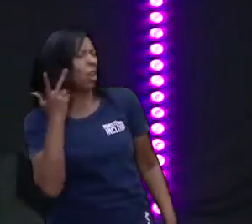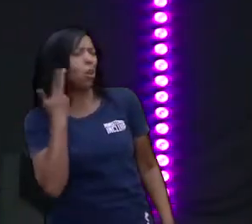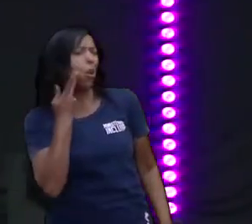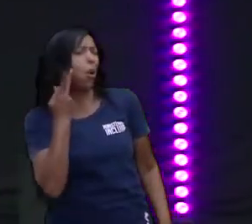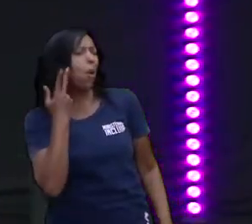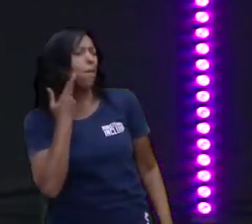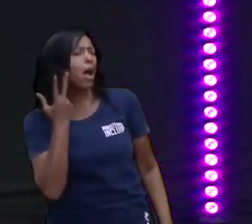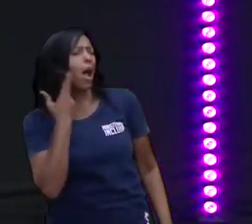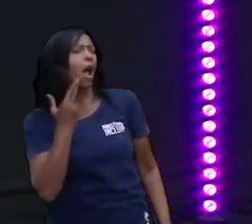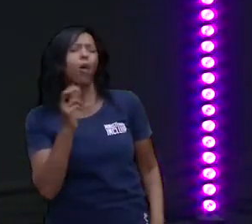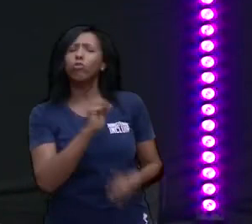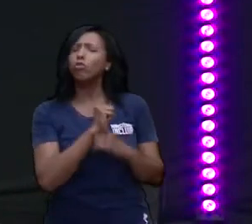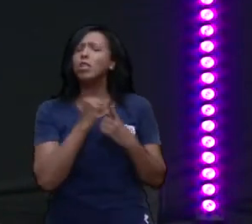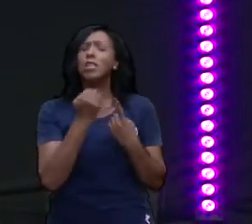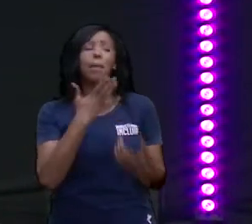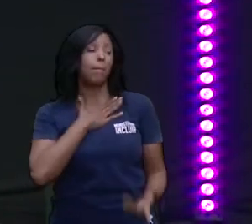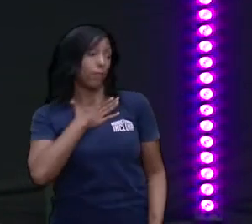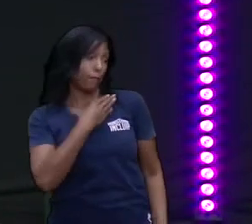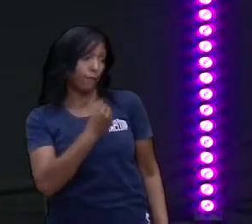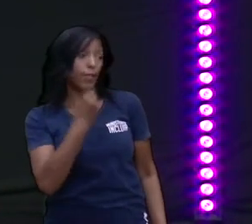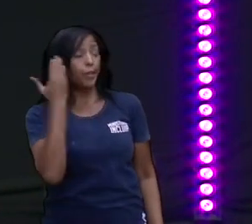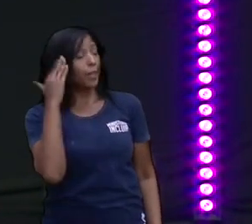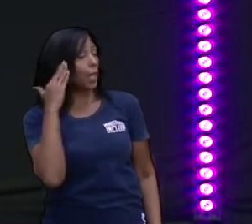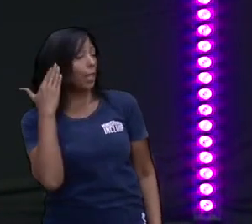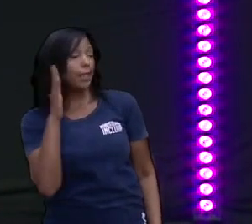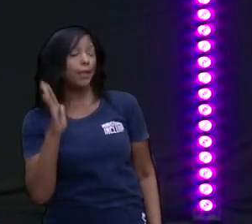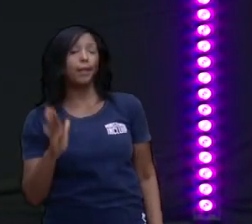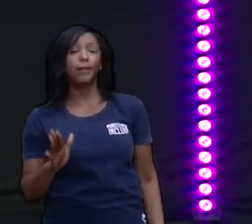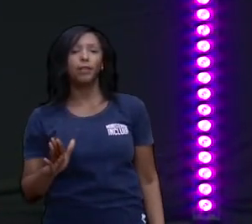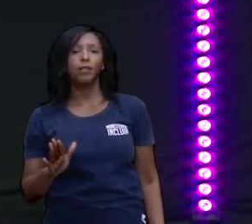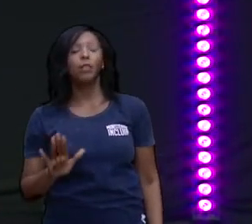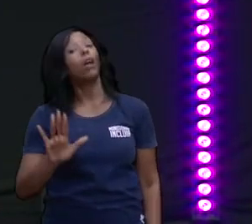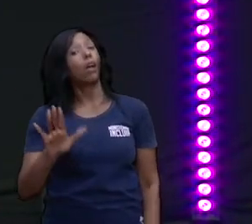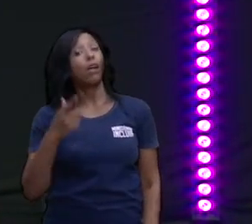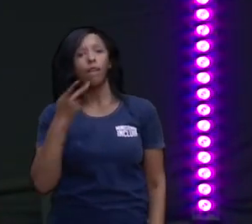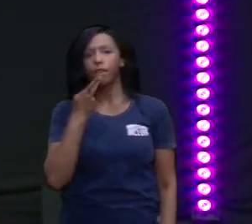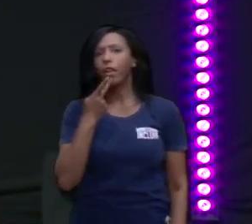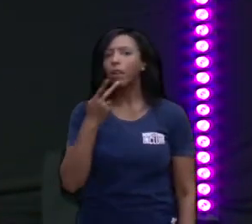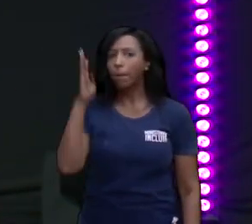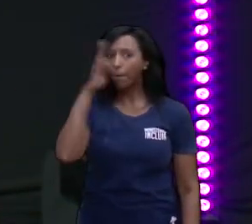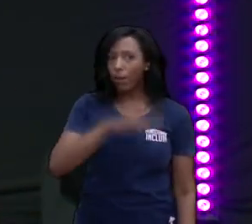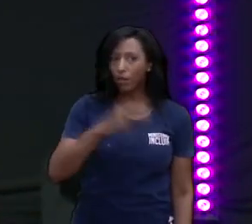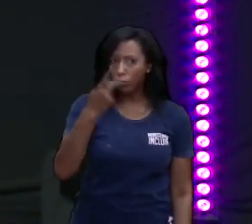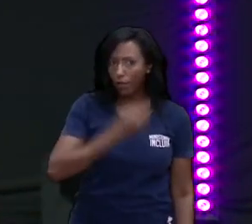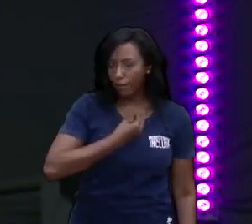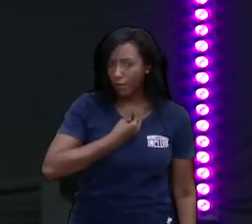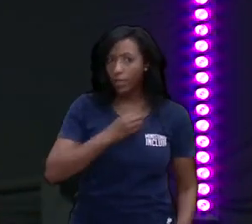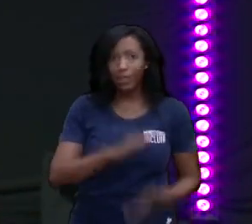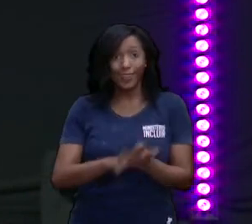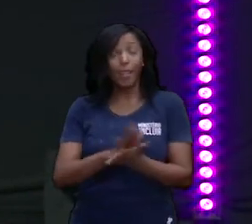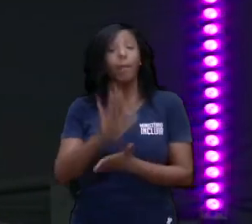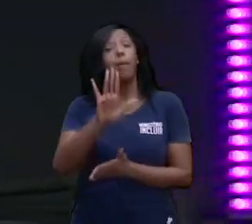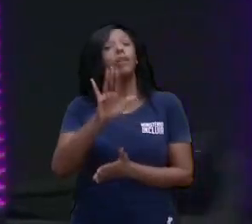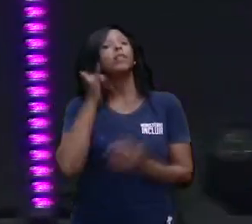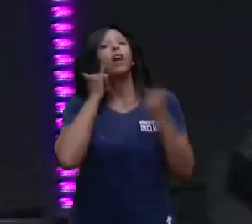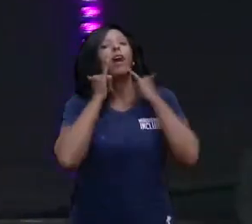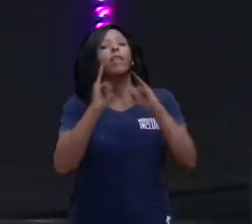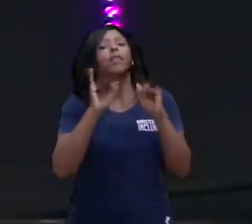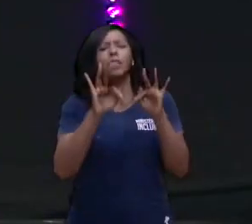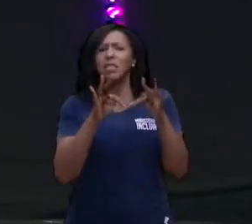seu também vai entender entendi dá um toque atacando ninguém que passou por isso não estou dizendo que não é assim você sabe disso